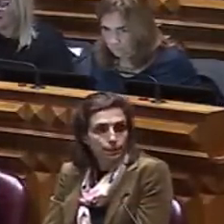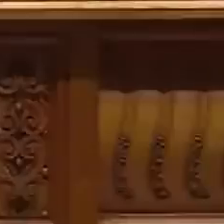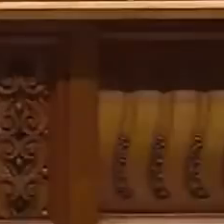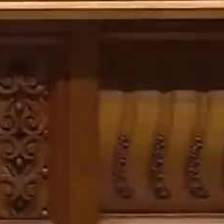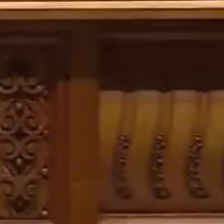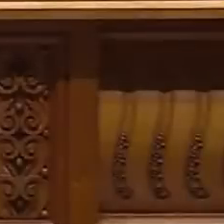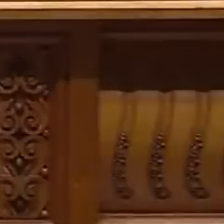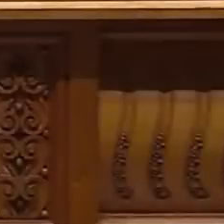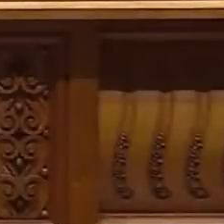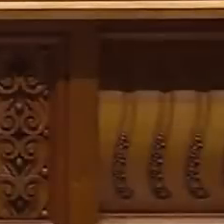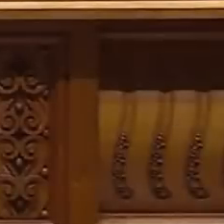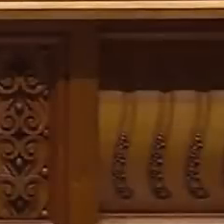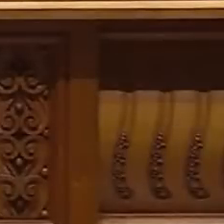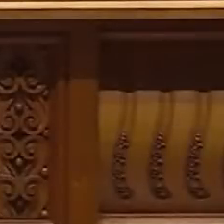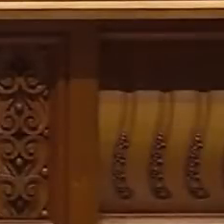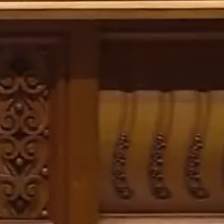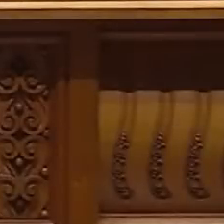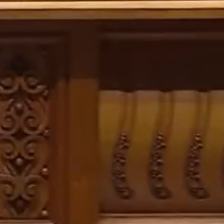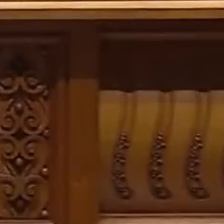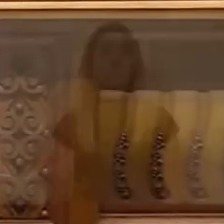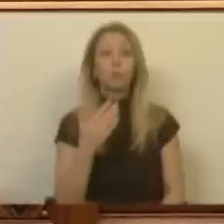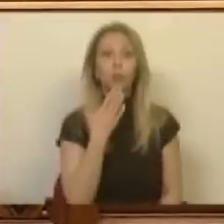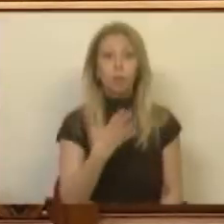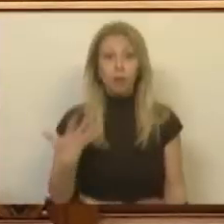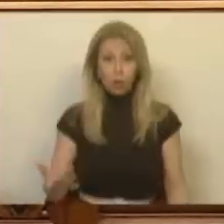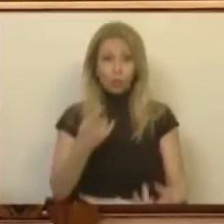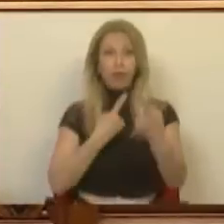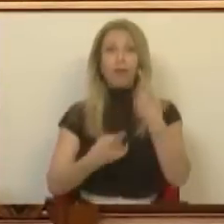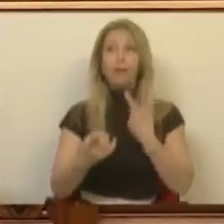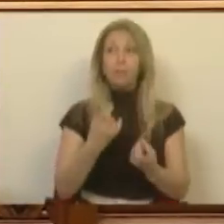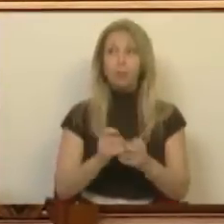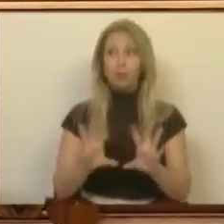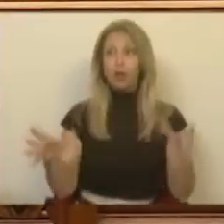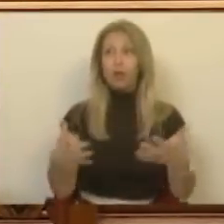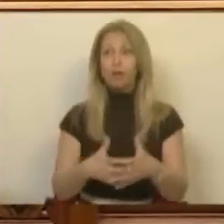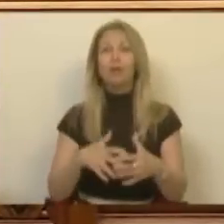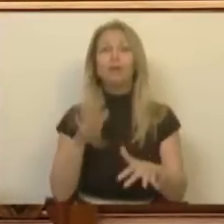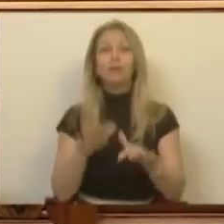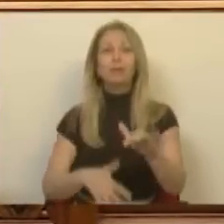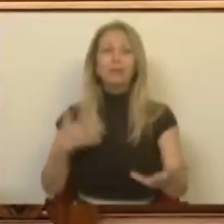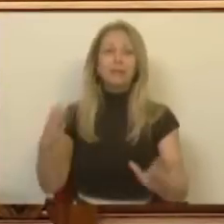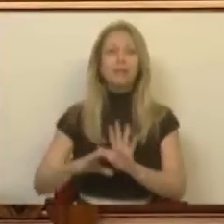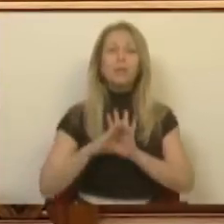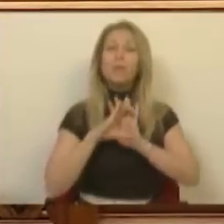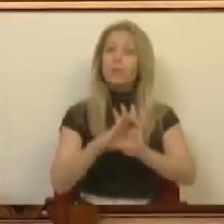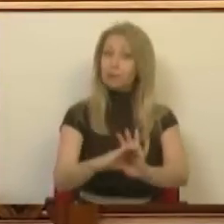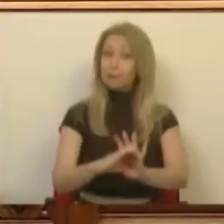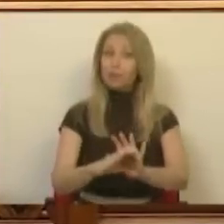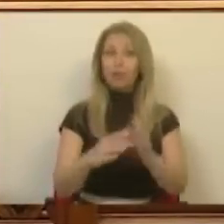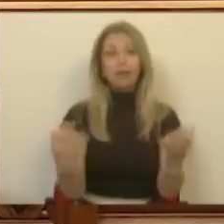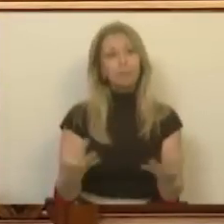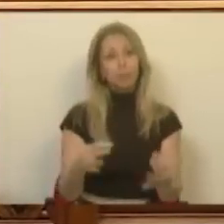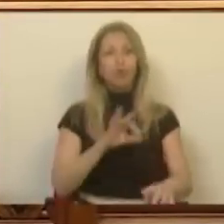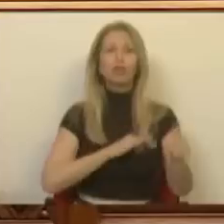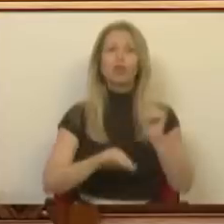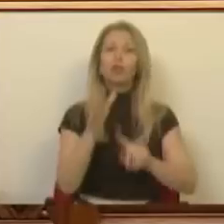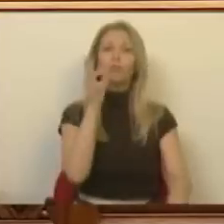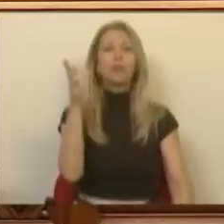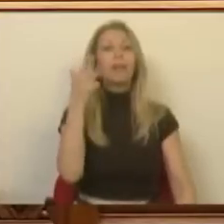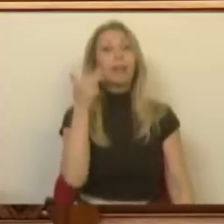Muito obrigado passamos agora para as questões a serem colocadas pelo grupo parlamentar do chega para o efeito tem a palavra o senhor Deputado André